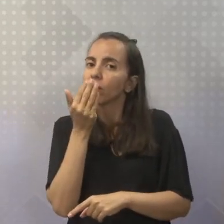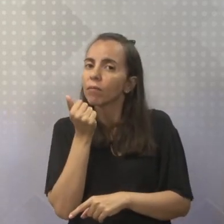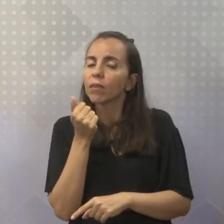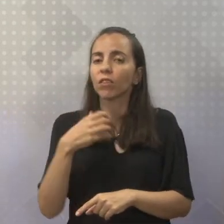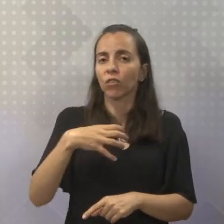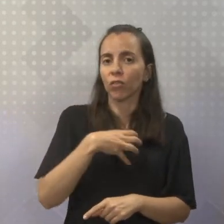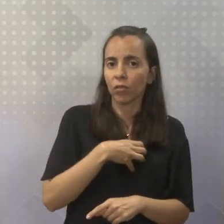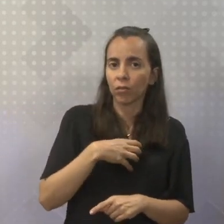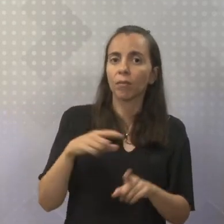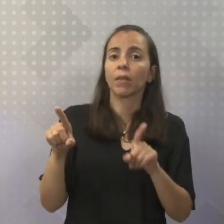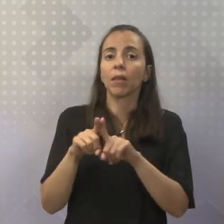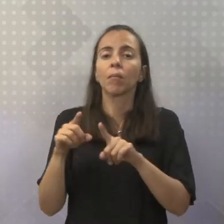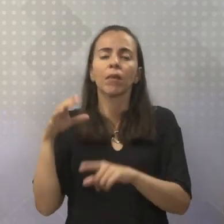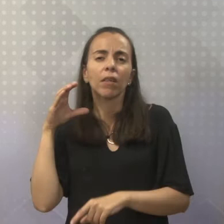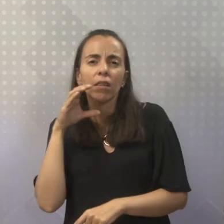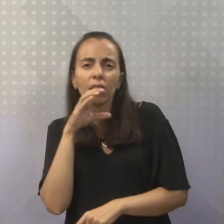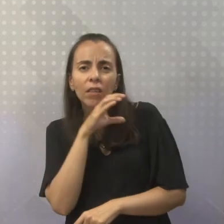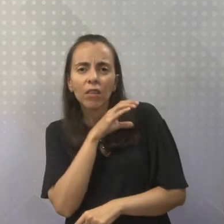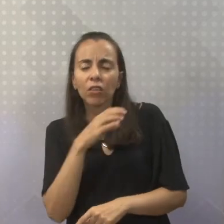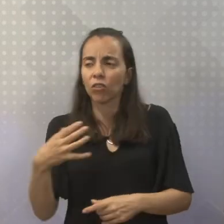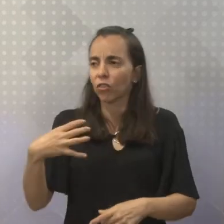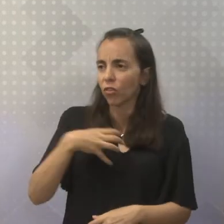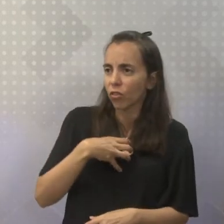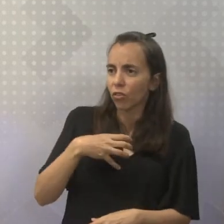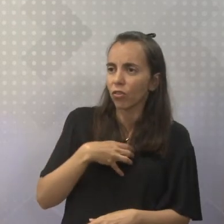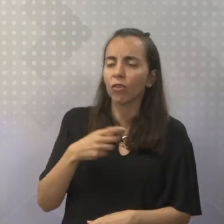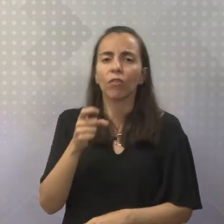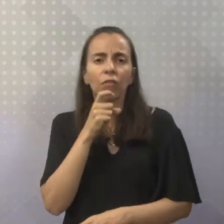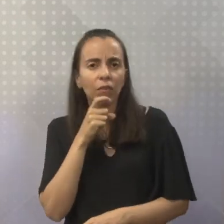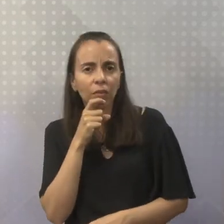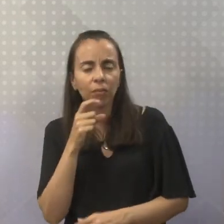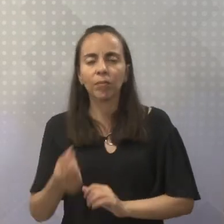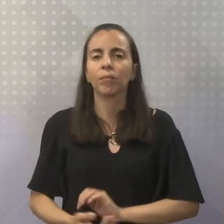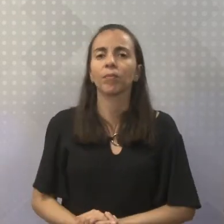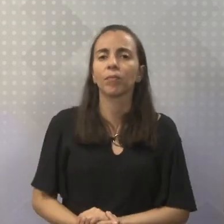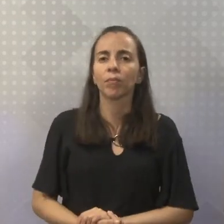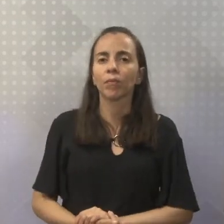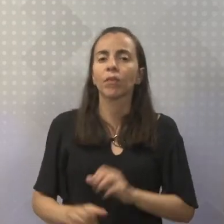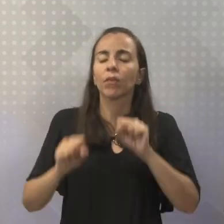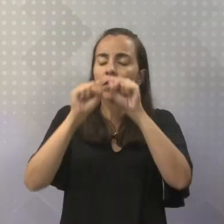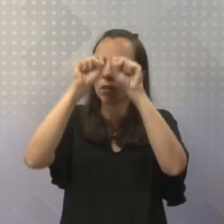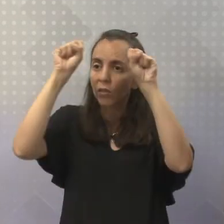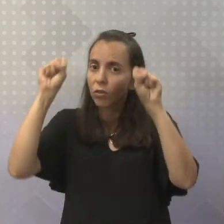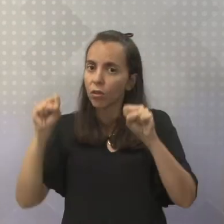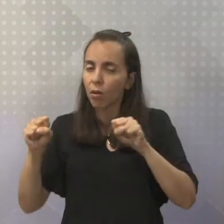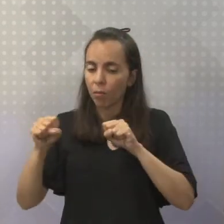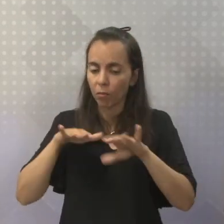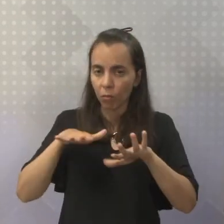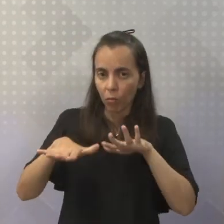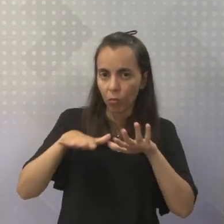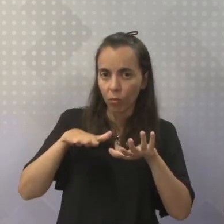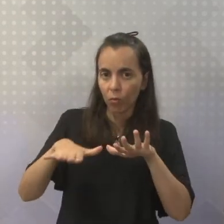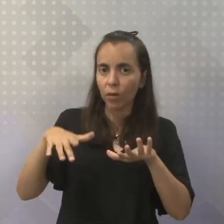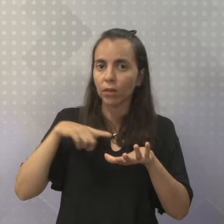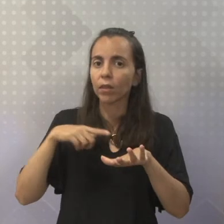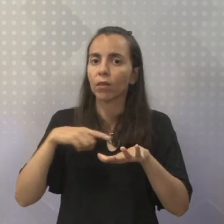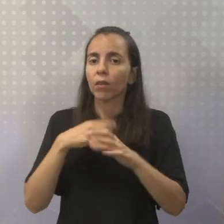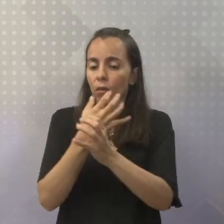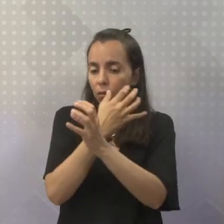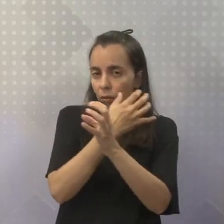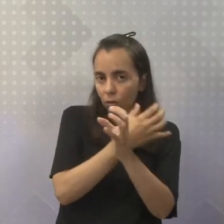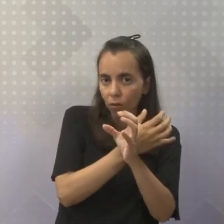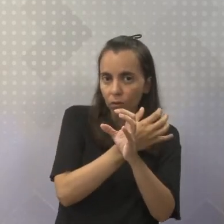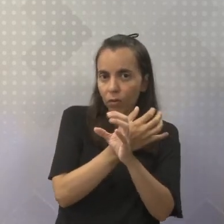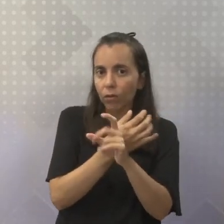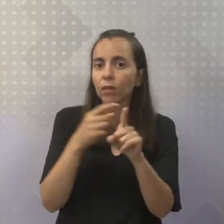ao calor, à temperatura. O sistema locomotor, ele é formado pelos ossos,